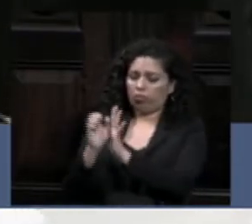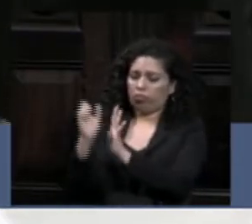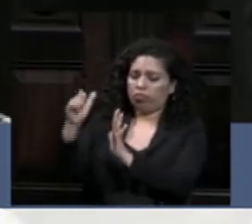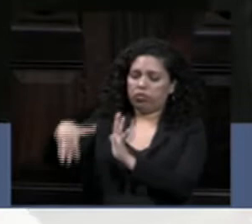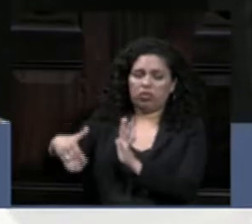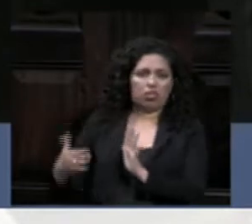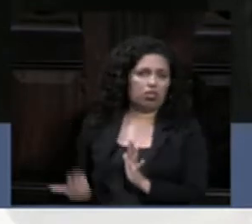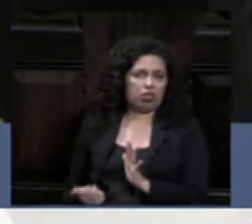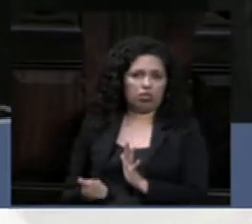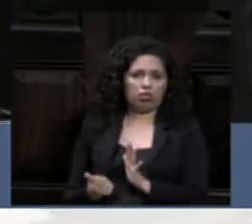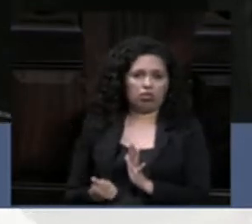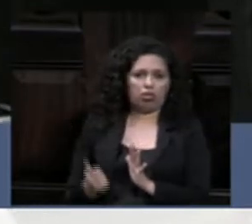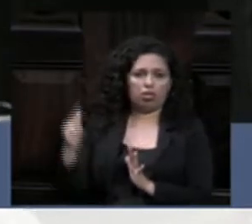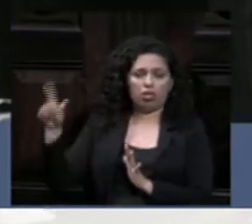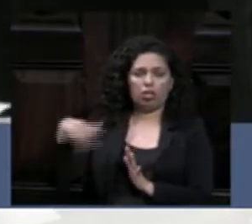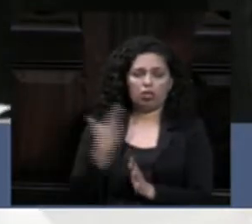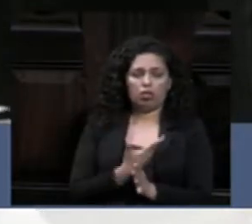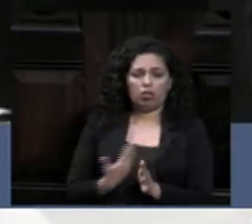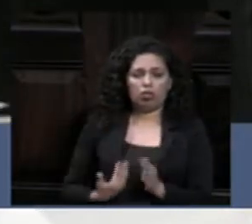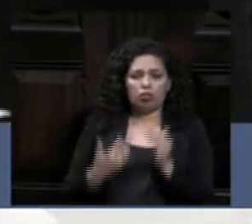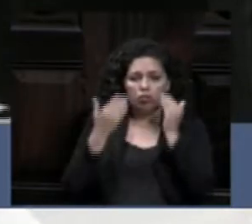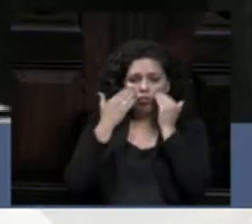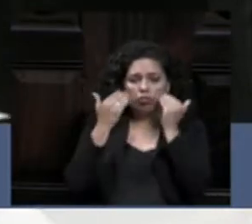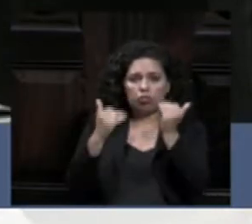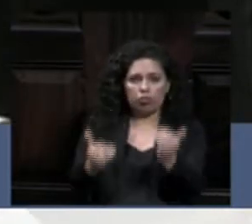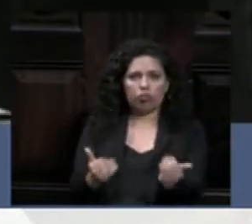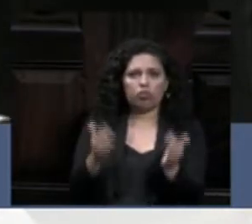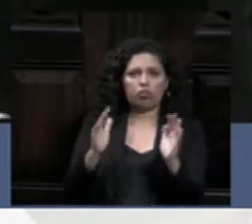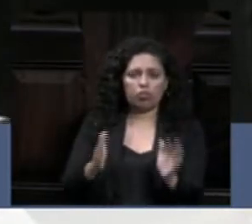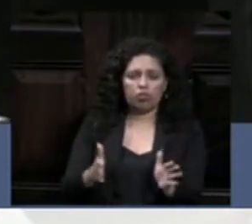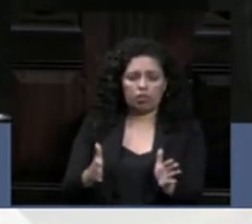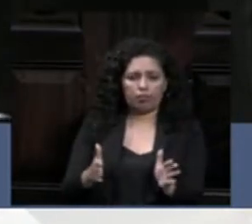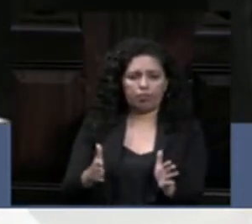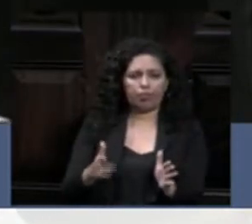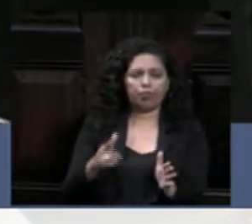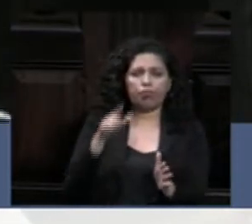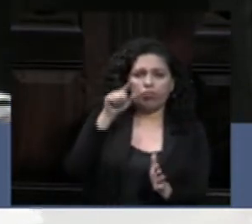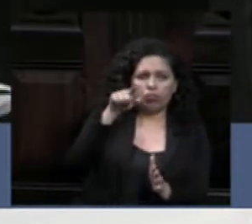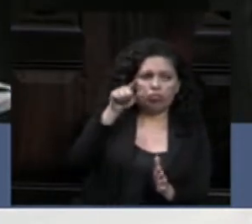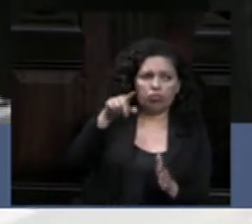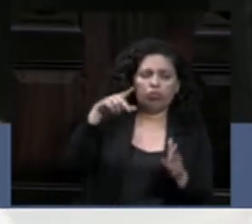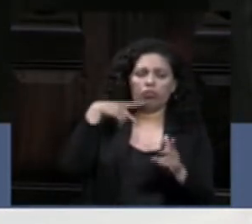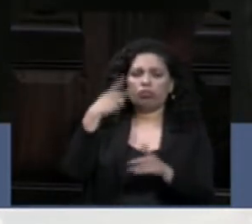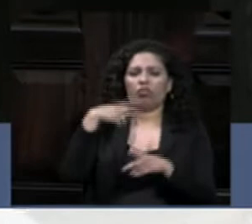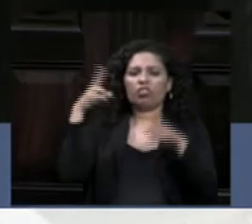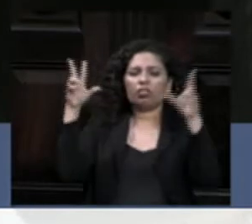apresentou o deputado Julianelli, que Vossa Excelência traz um tema importante,